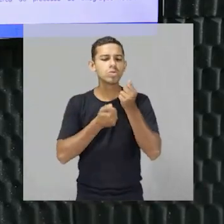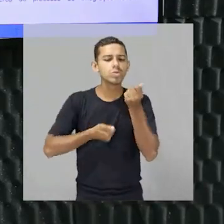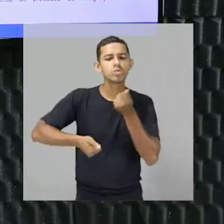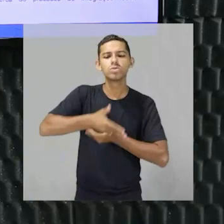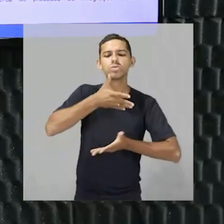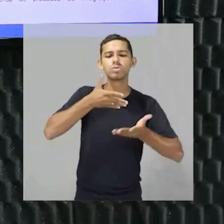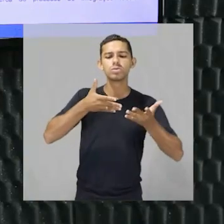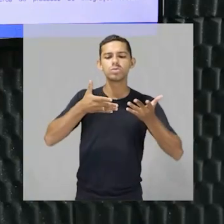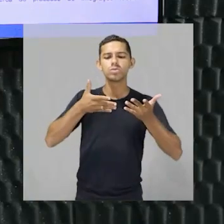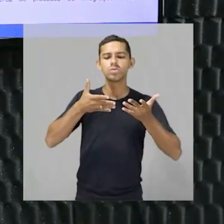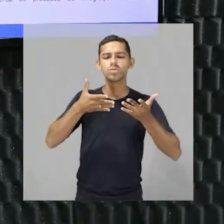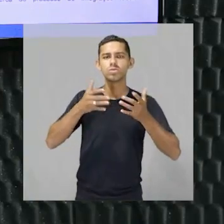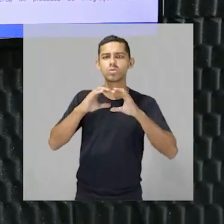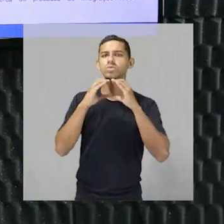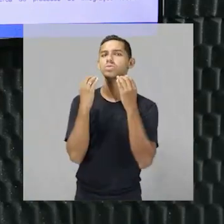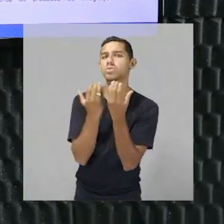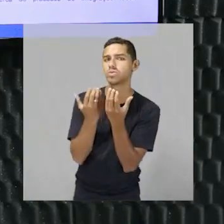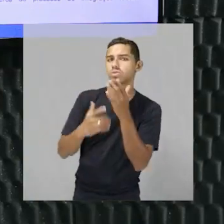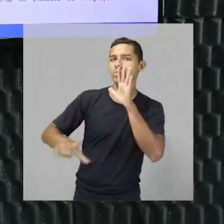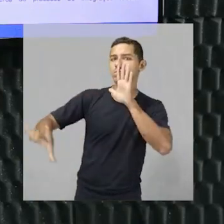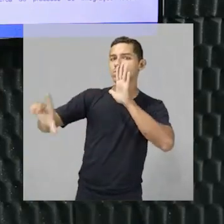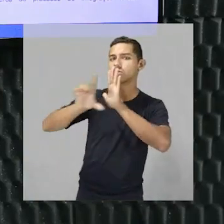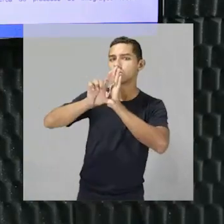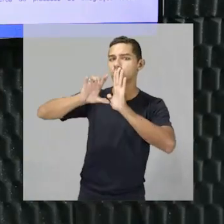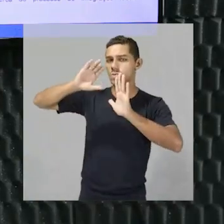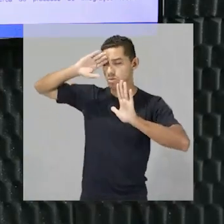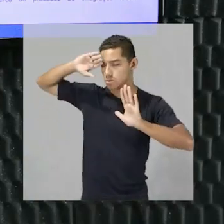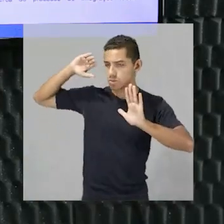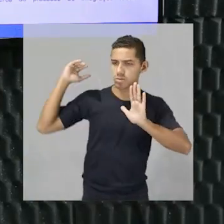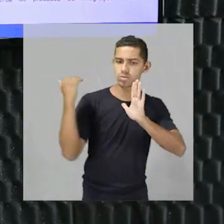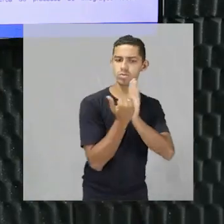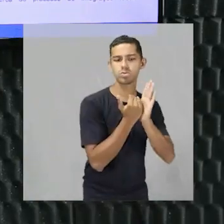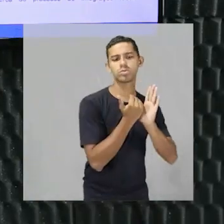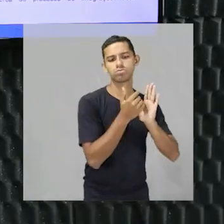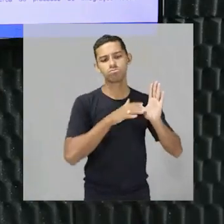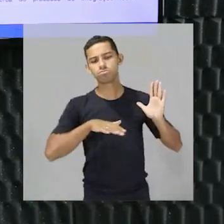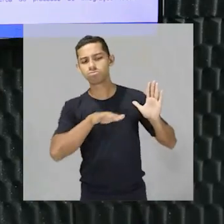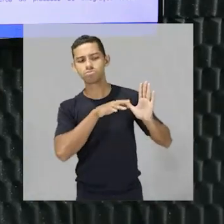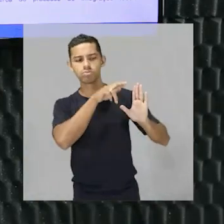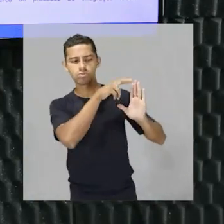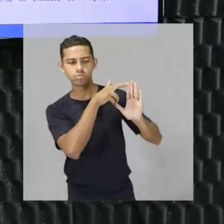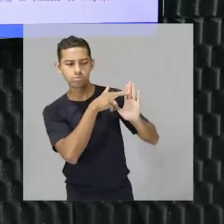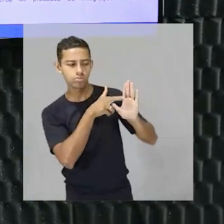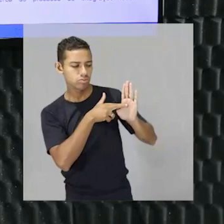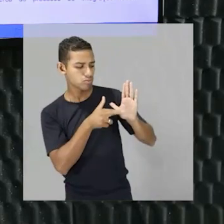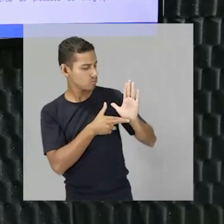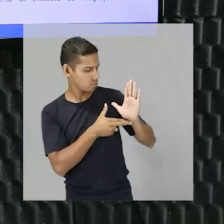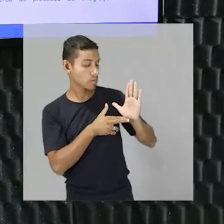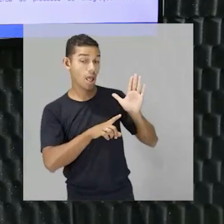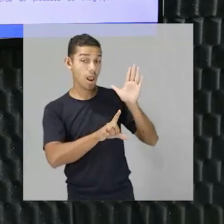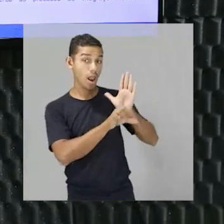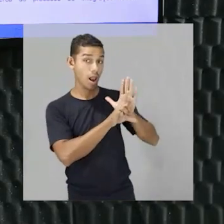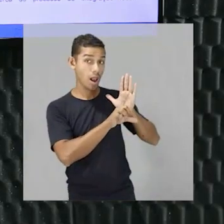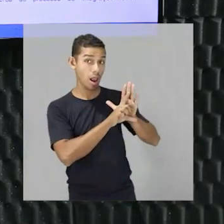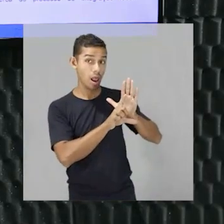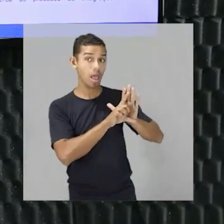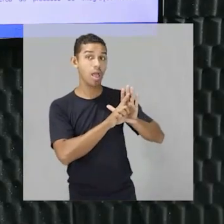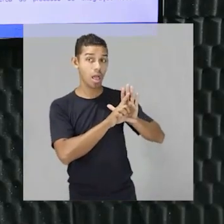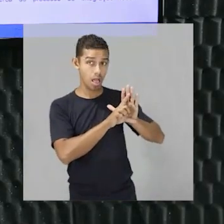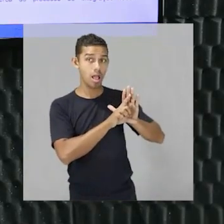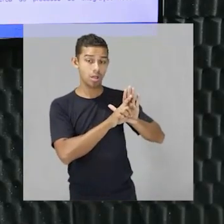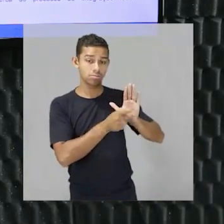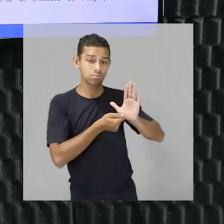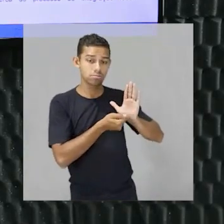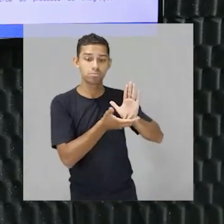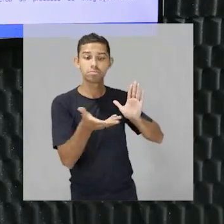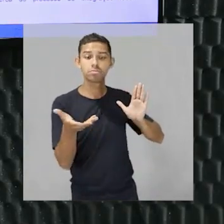termos jurídicos. Isso, galera, é a lei, tá certo? Esses códigos partilhados são as regras, são a lei que são partilhadas pelo